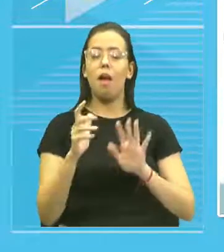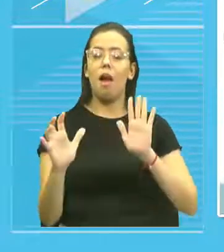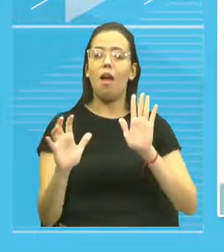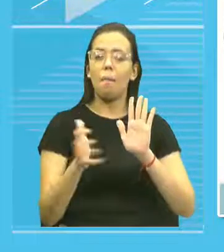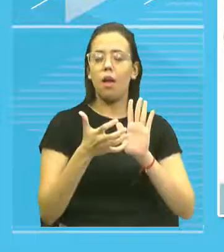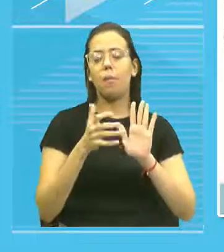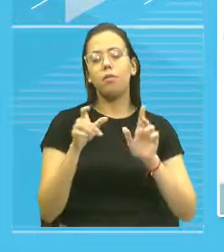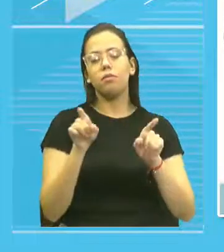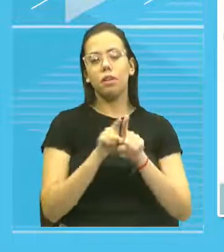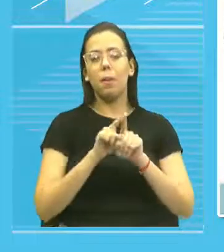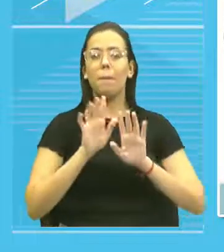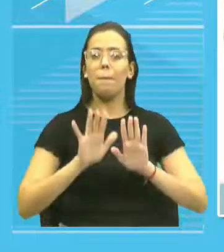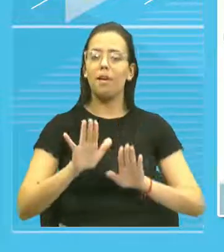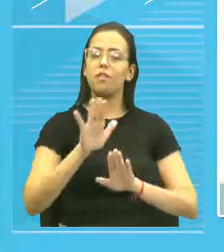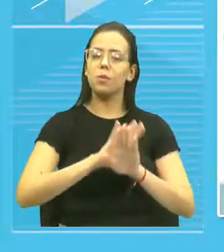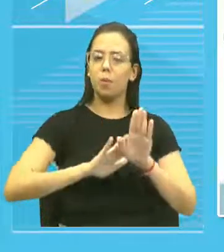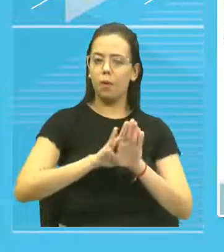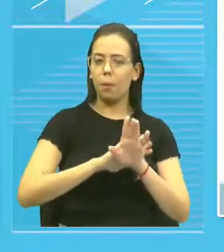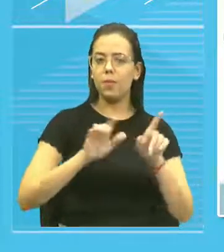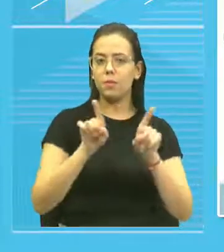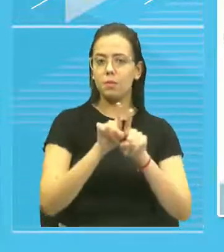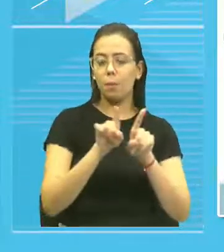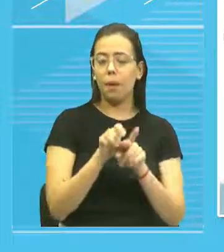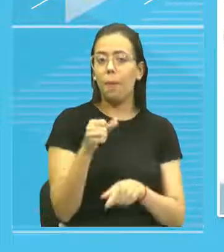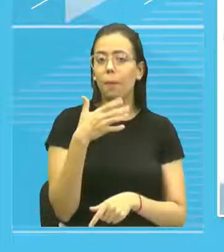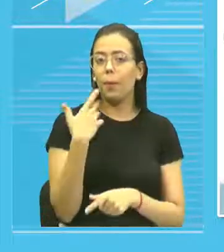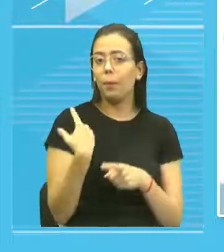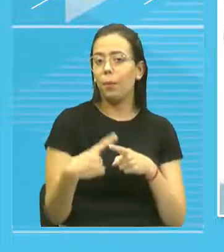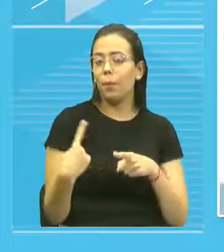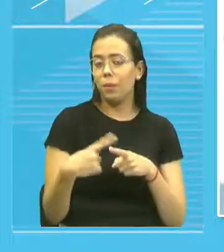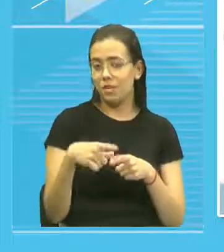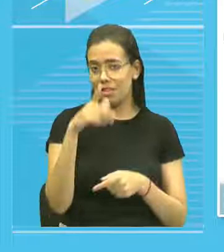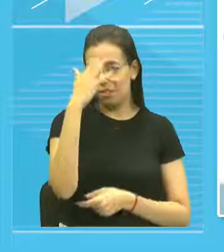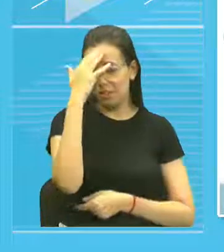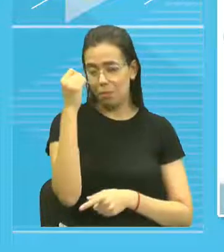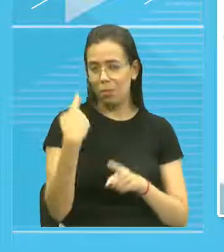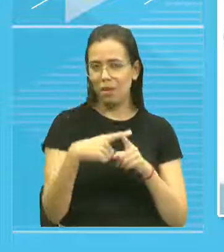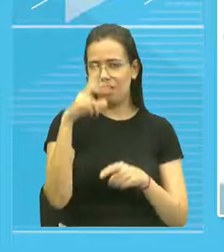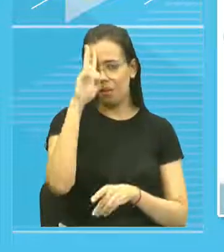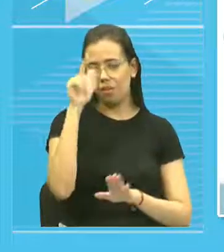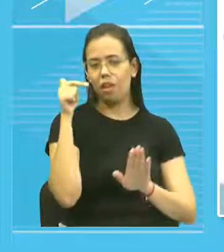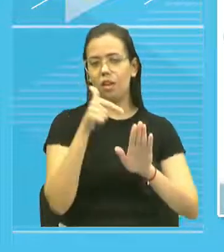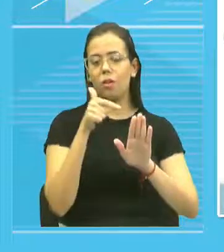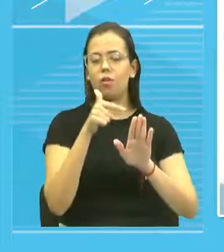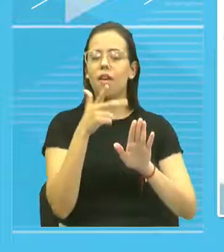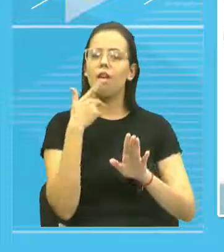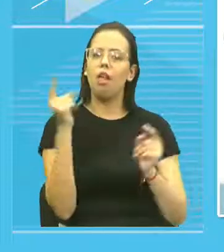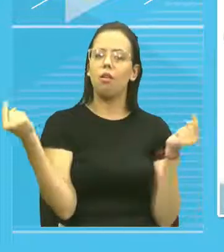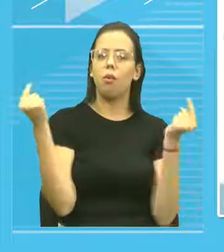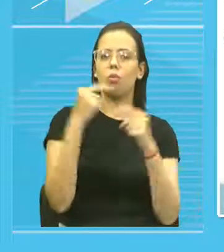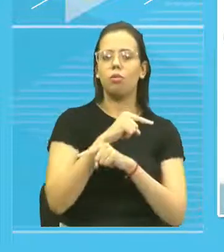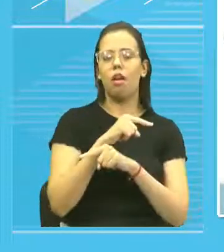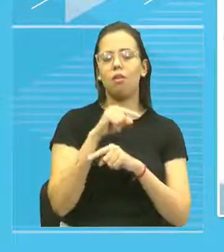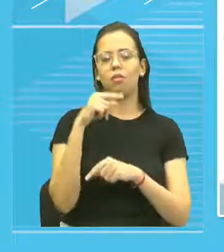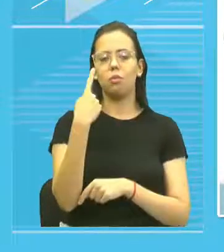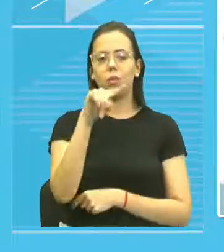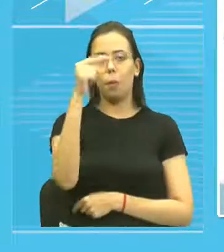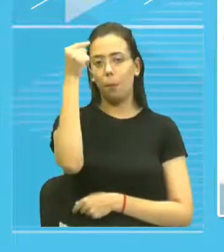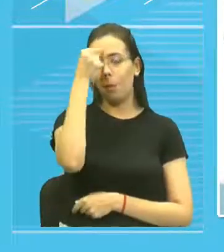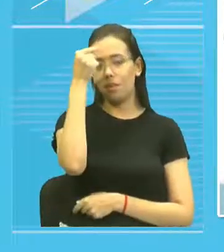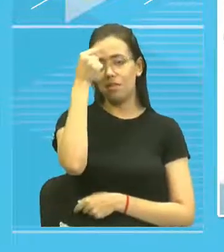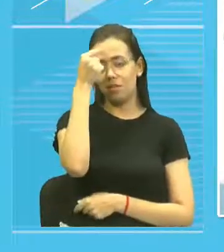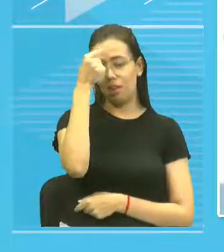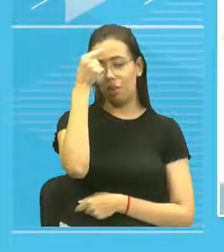mas o eufemismo Ela é bem vindo também viu porque lembrando a ironia é você Dizer contrário aquilo que você pensa